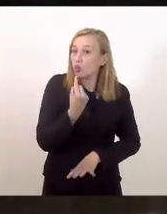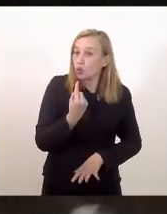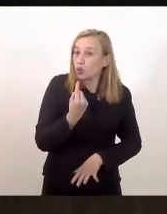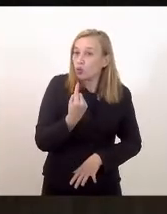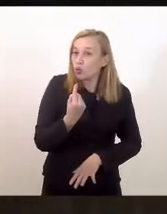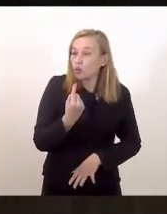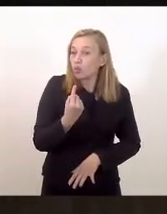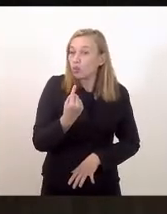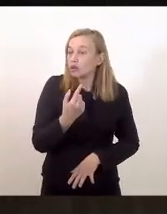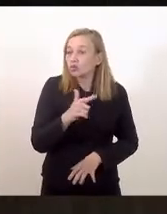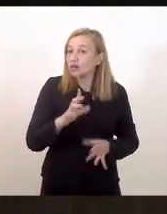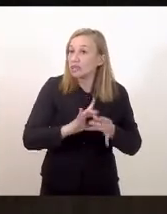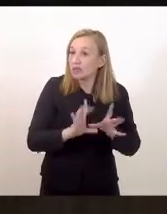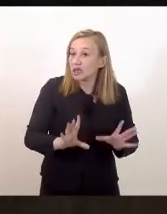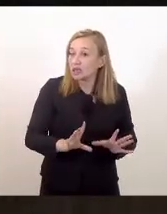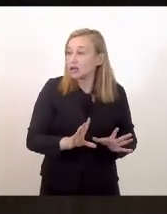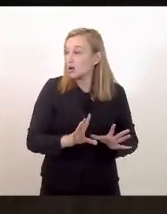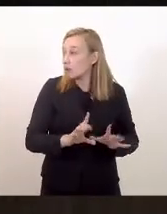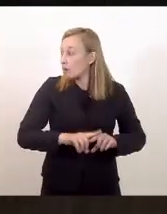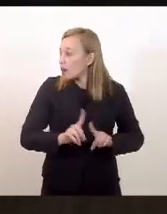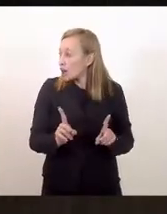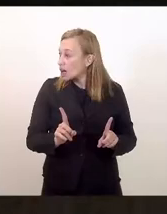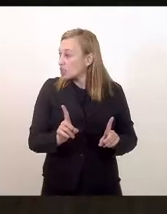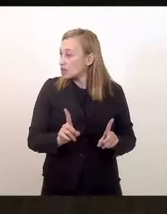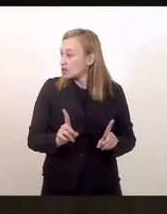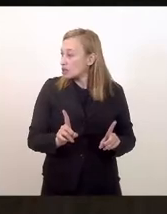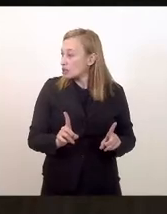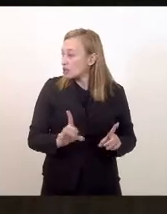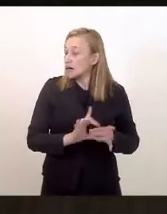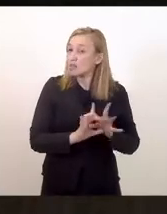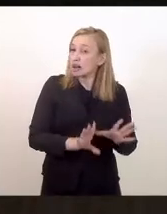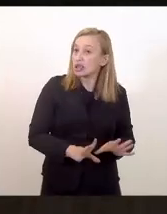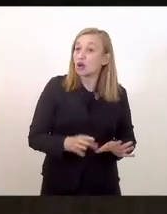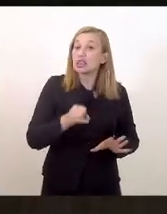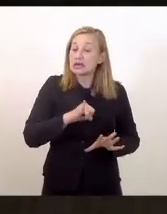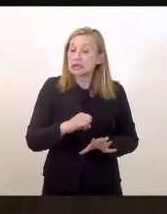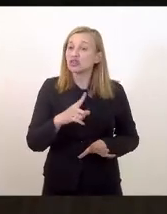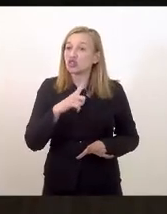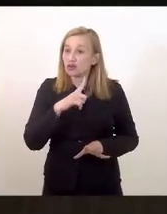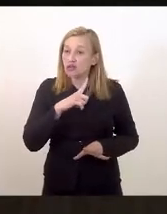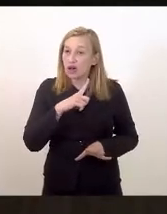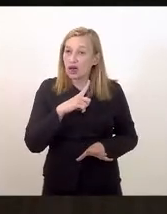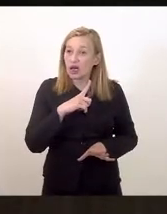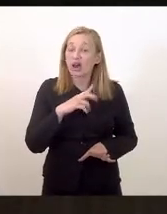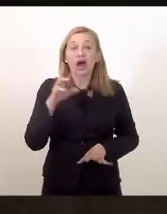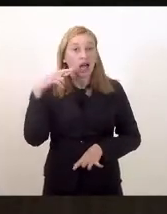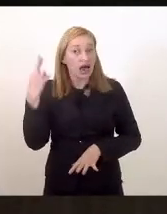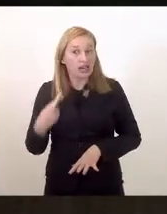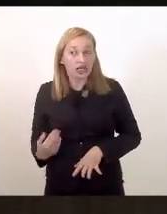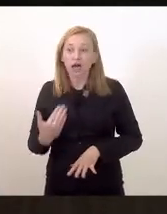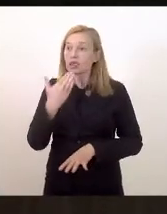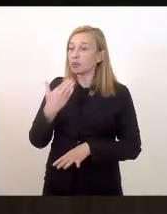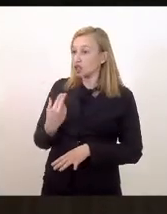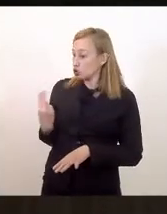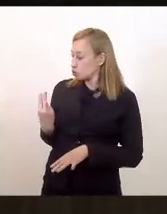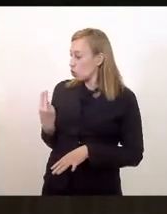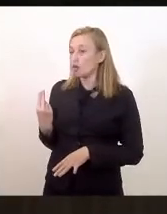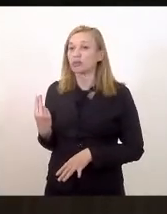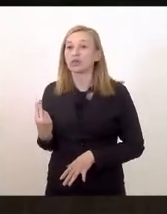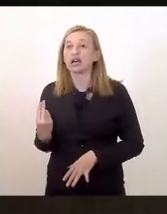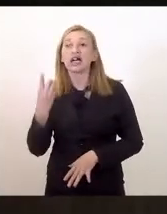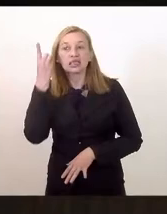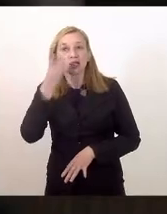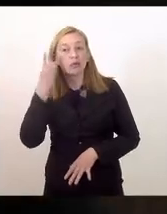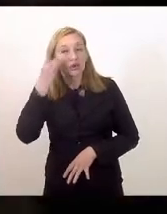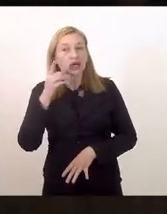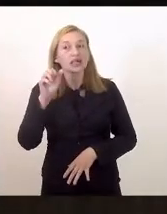ser autorizativo, mas esse autorizativo, se a gente tiver, a Renata já me pediu qual autoria, a